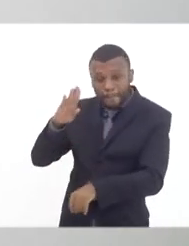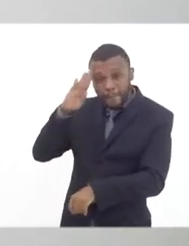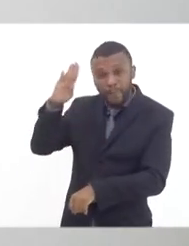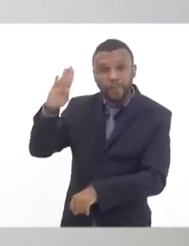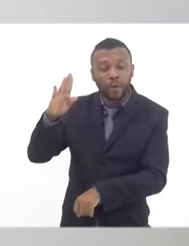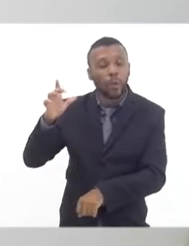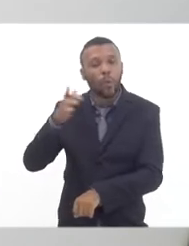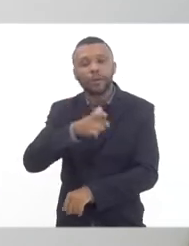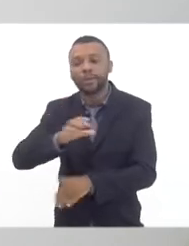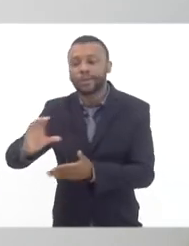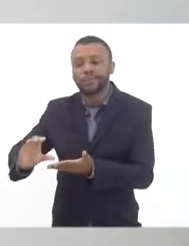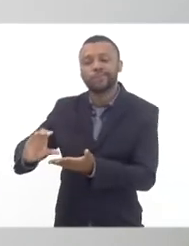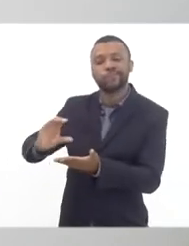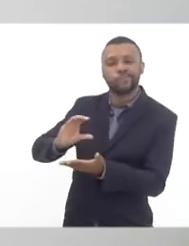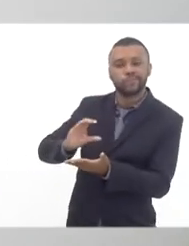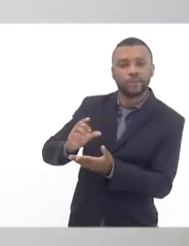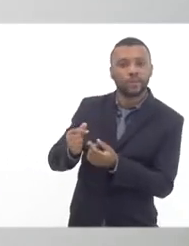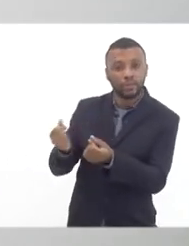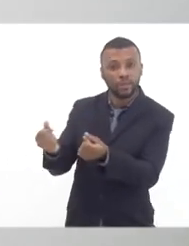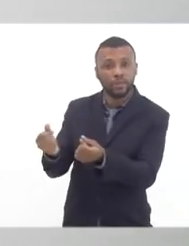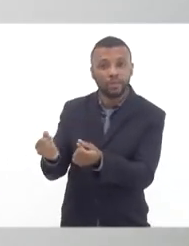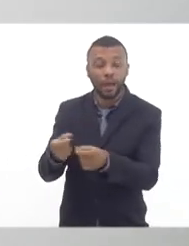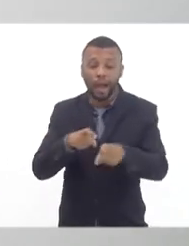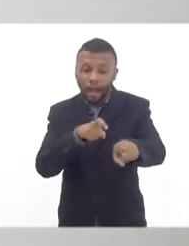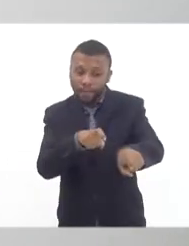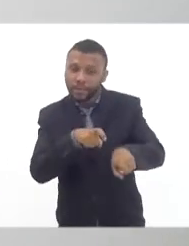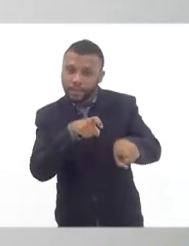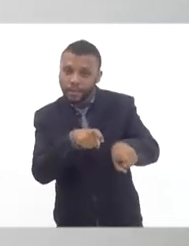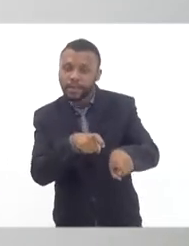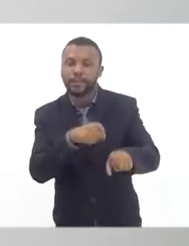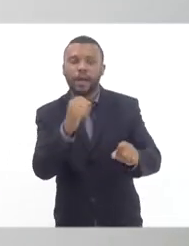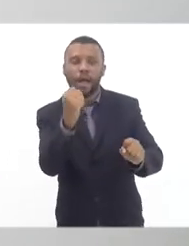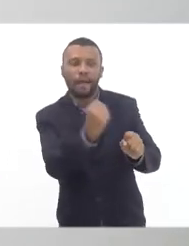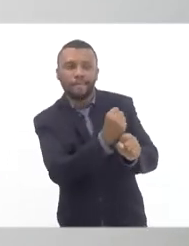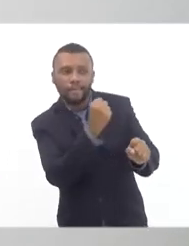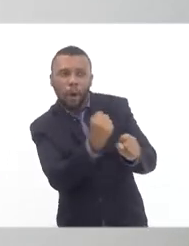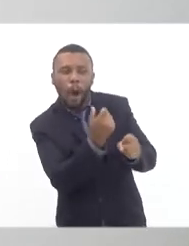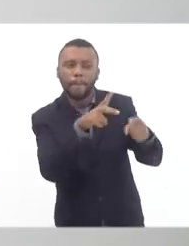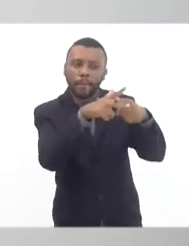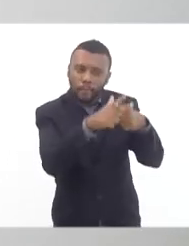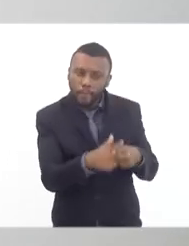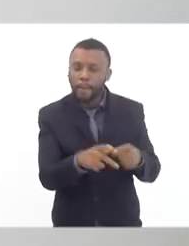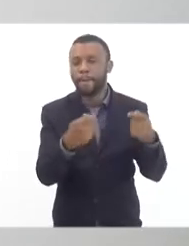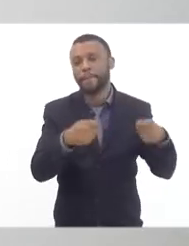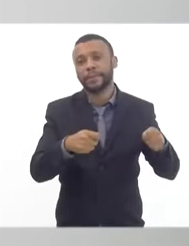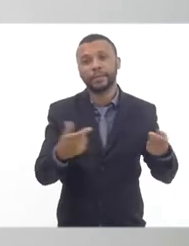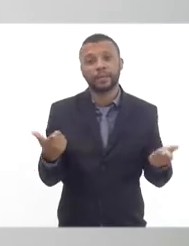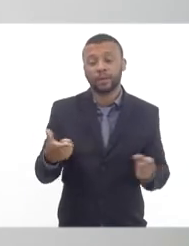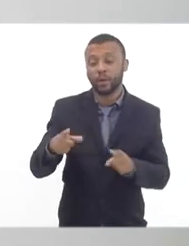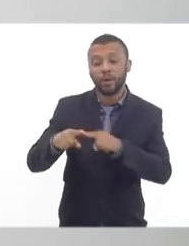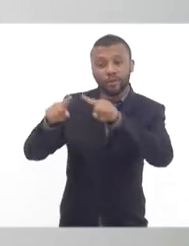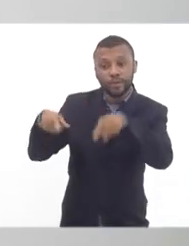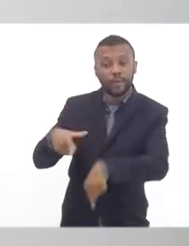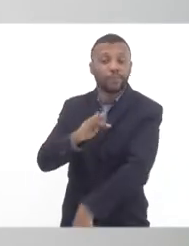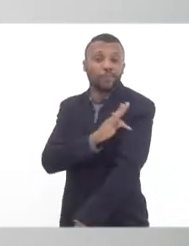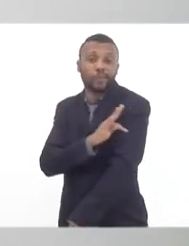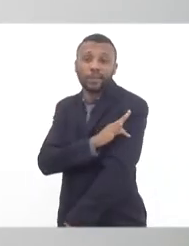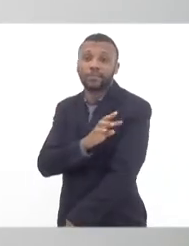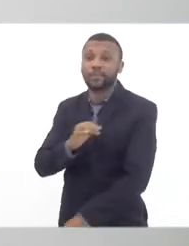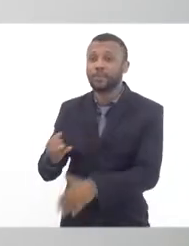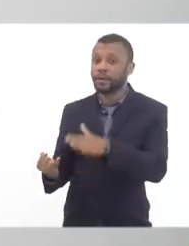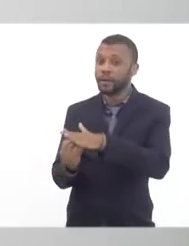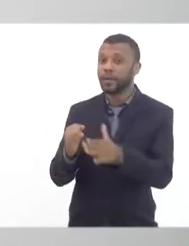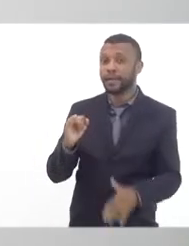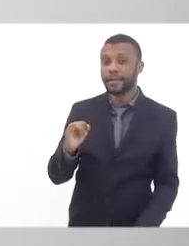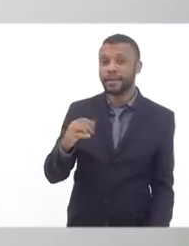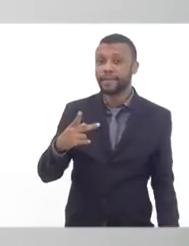dinheiro, porque a fazenda precisa de reforma, precisa de restauro. O técnico do IFAM está aqui. Vamos ver quanto que custa hoje